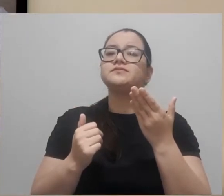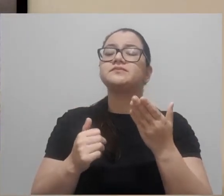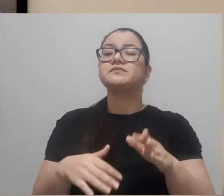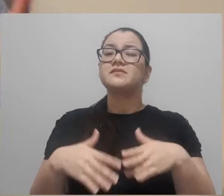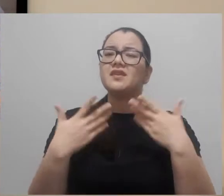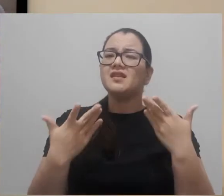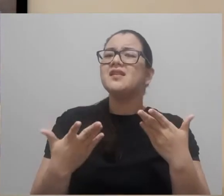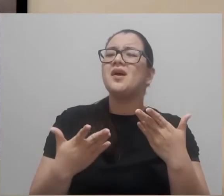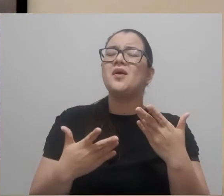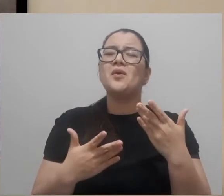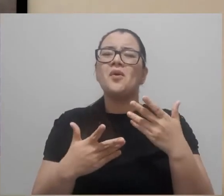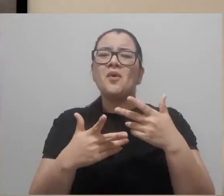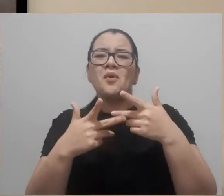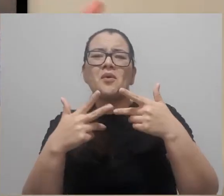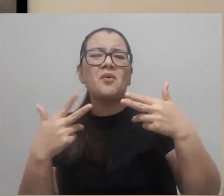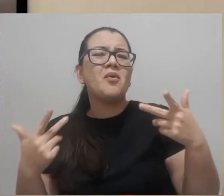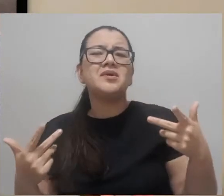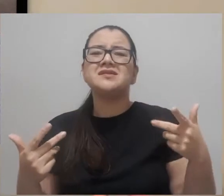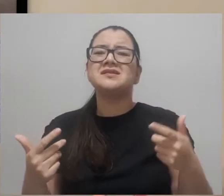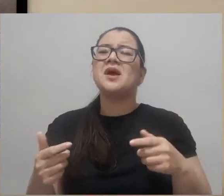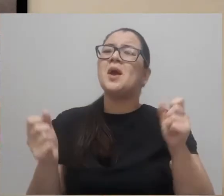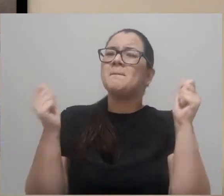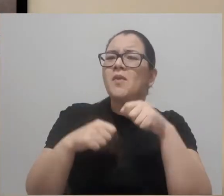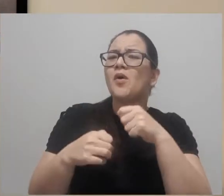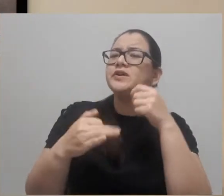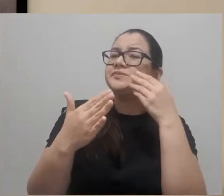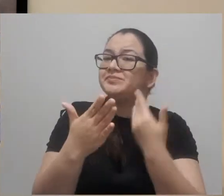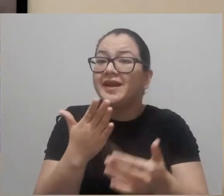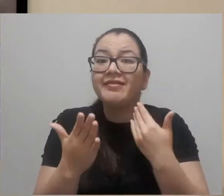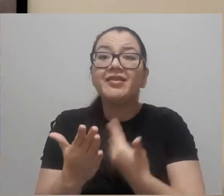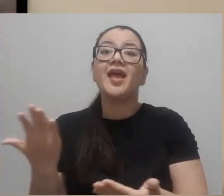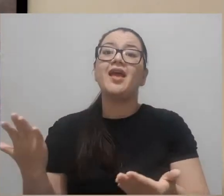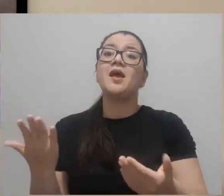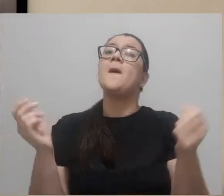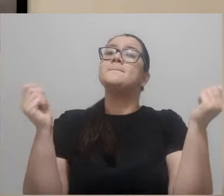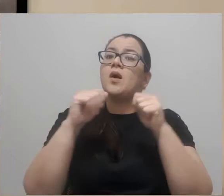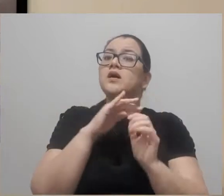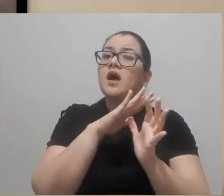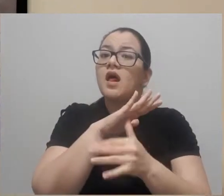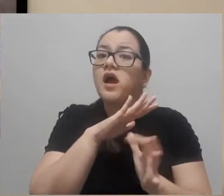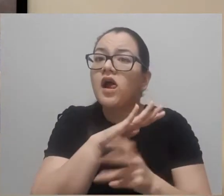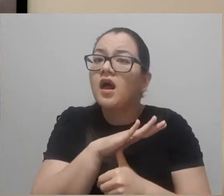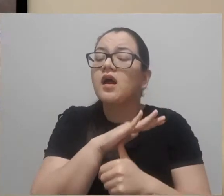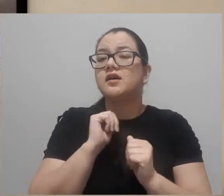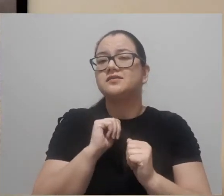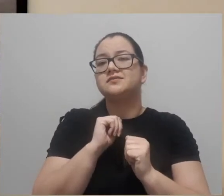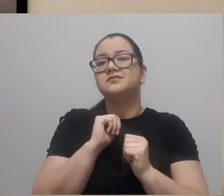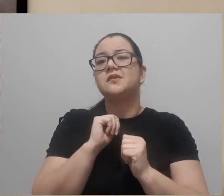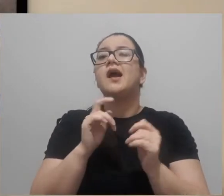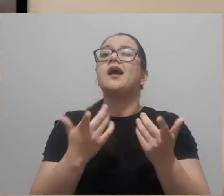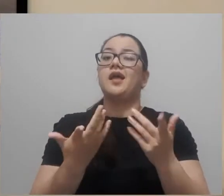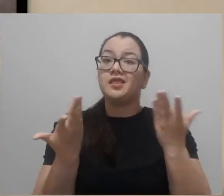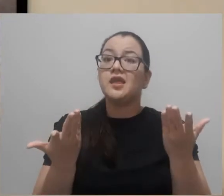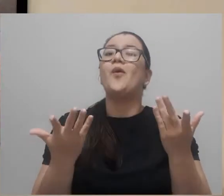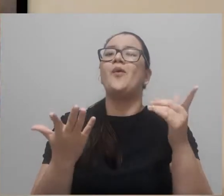pode ser perdido, aquilo que pode ser roubado, além da deterioração, da decomposição,